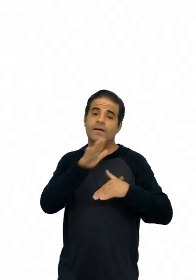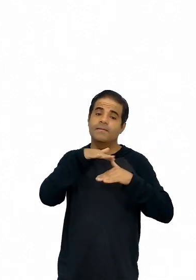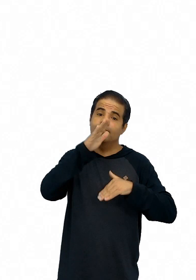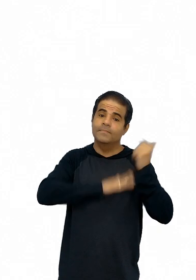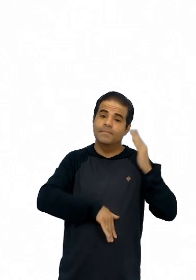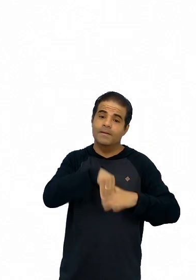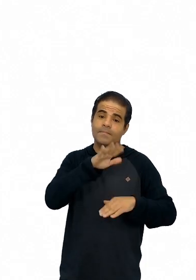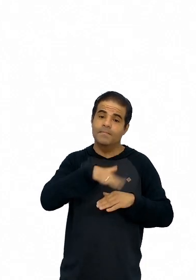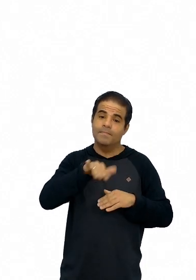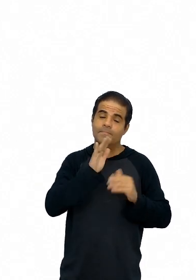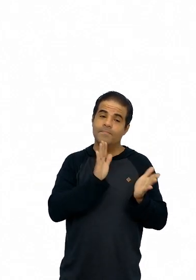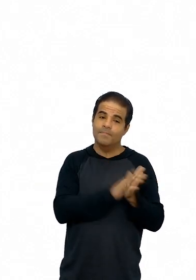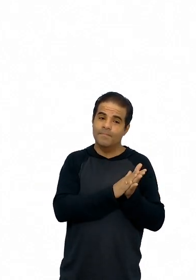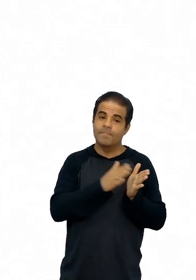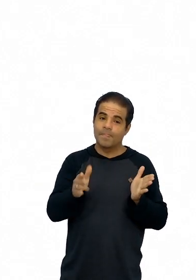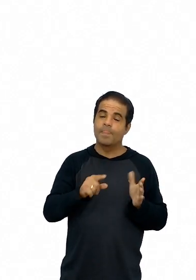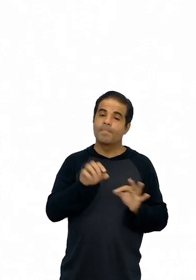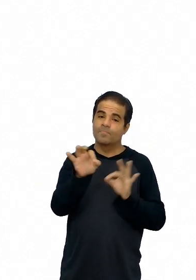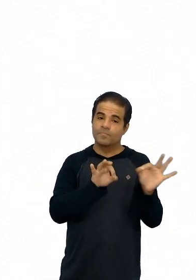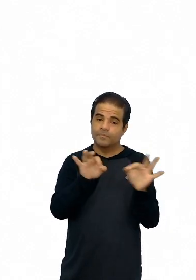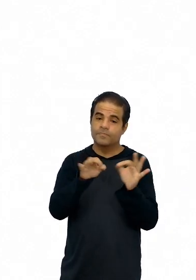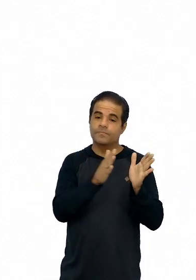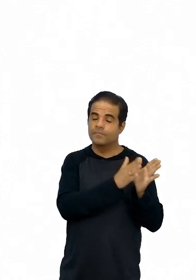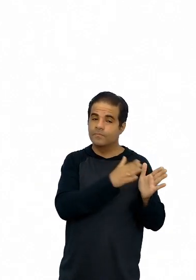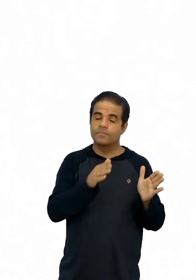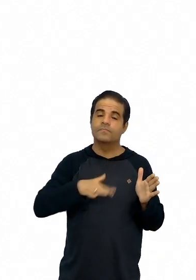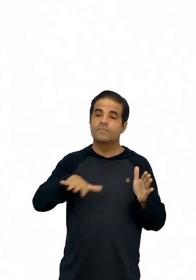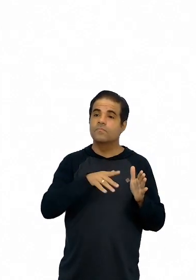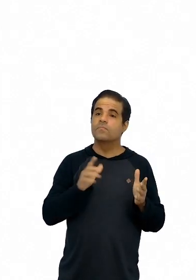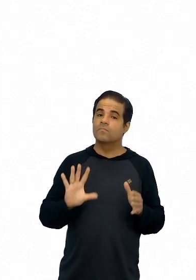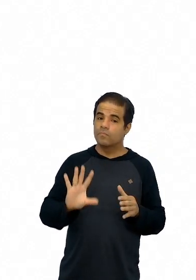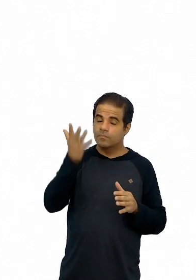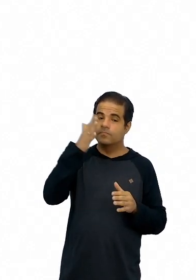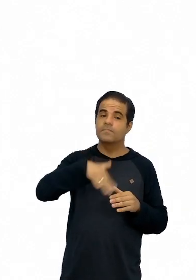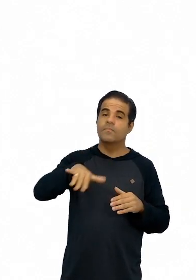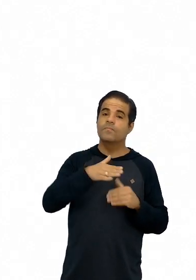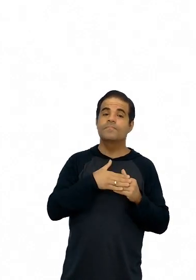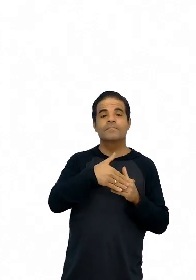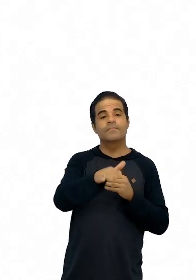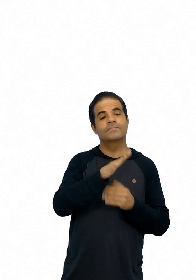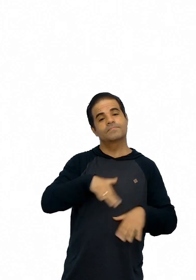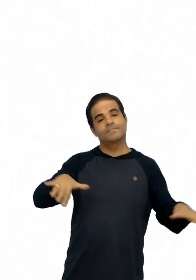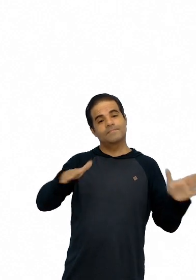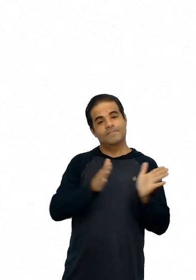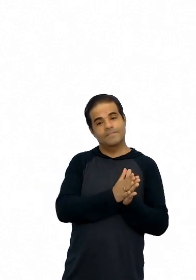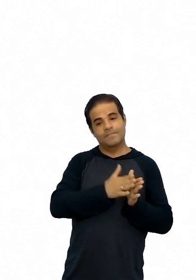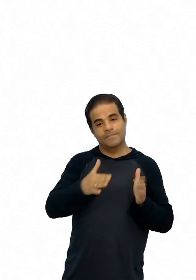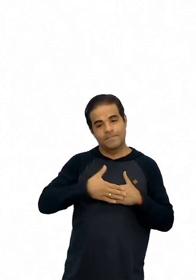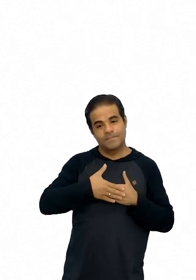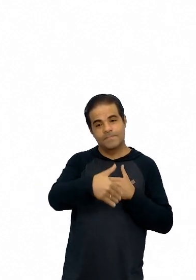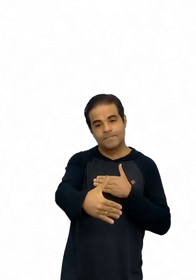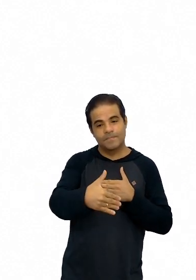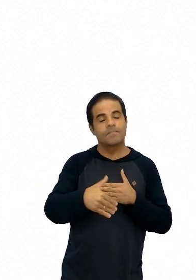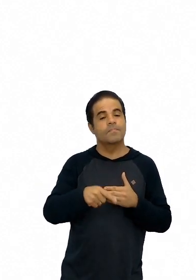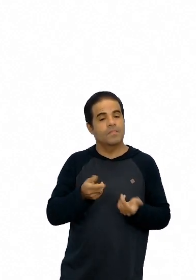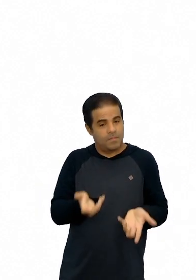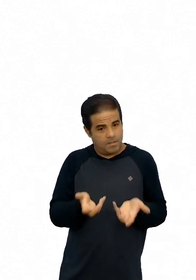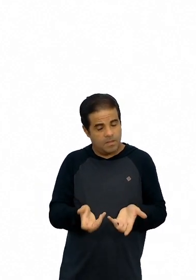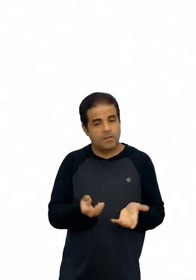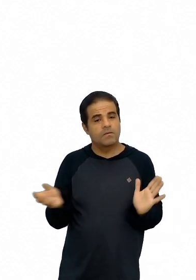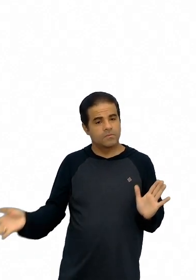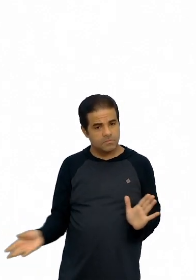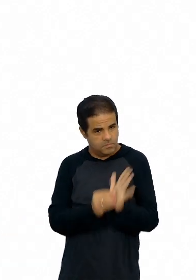tudo aquilo que a gente prepara, né, é aquilo que acontece, né, tudo aquilo que a gente